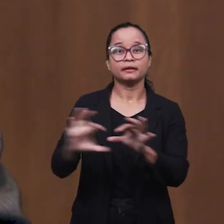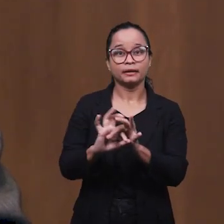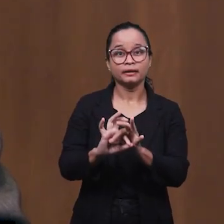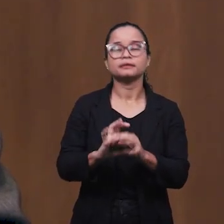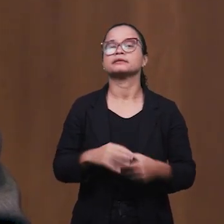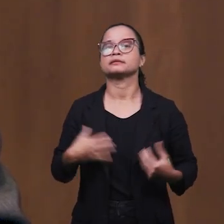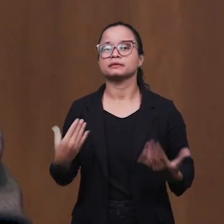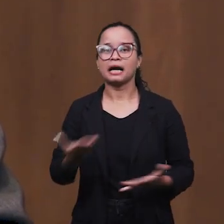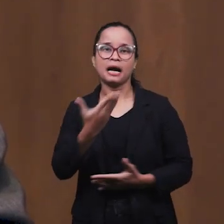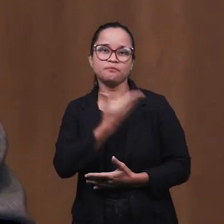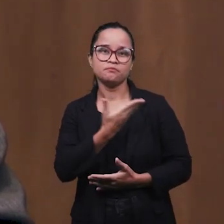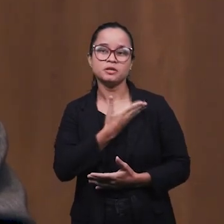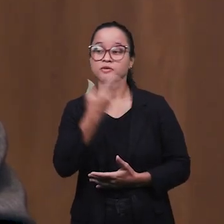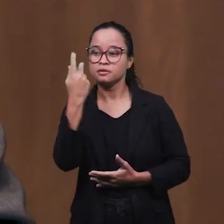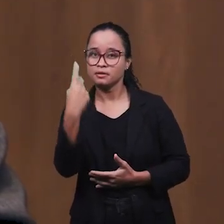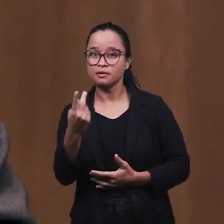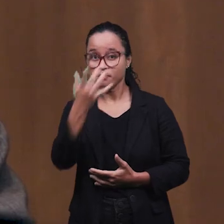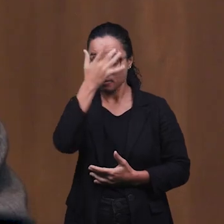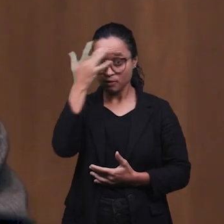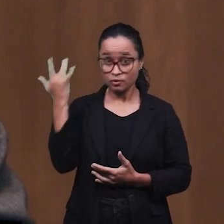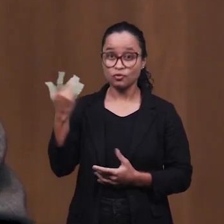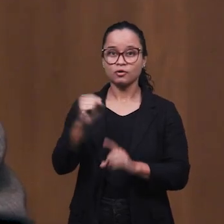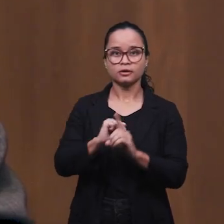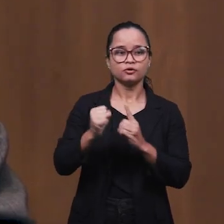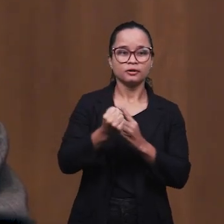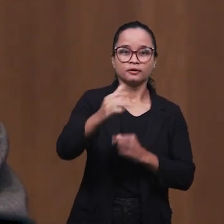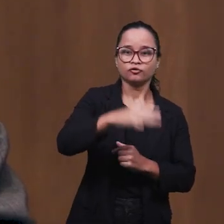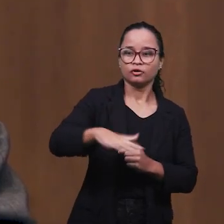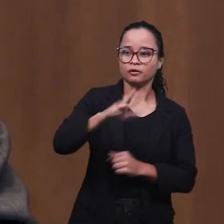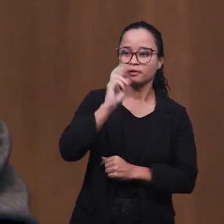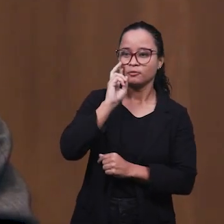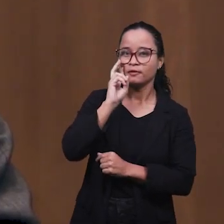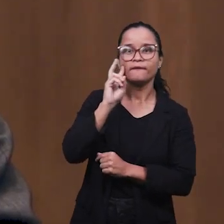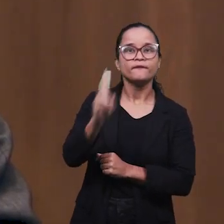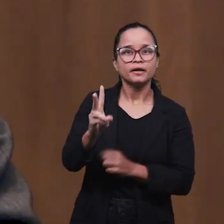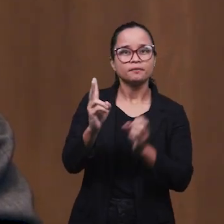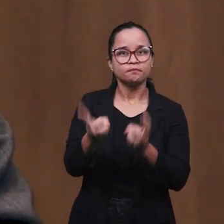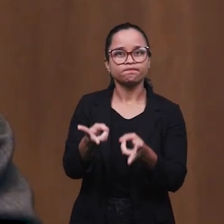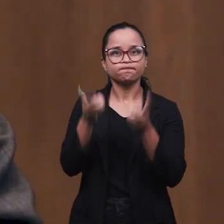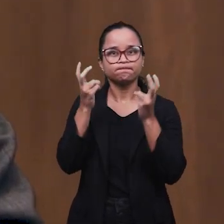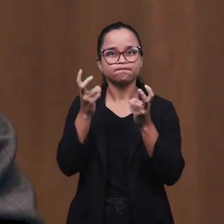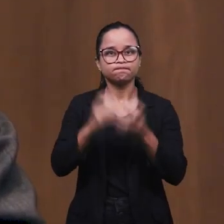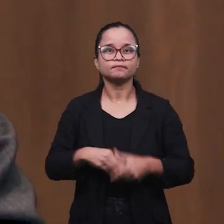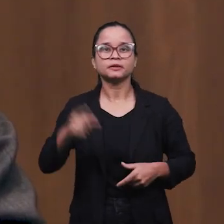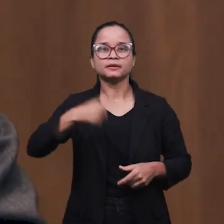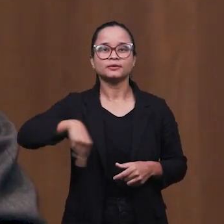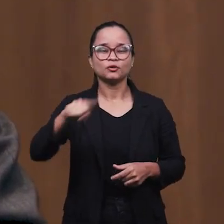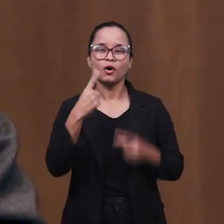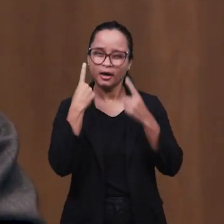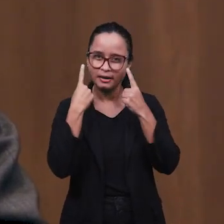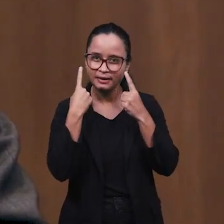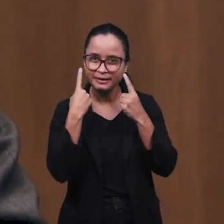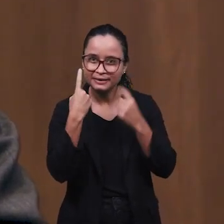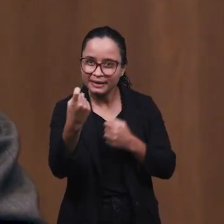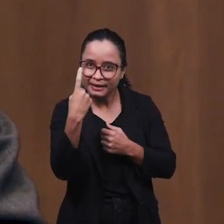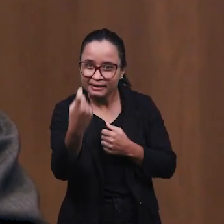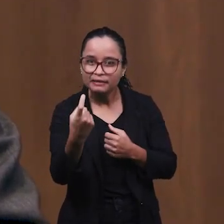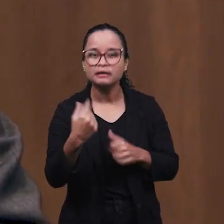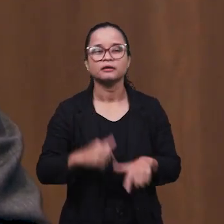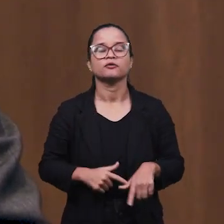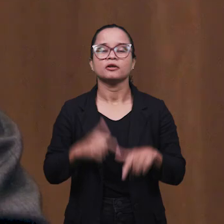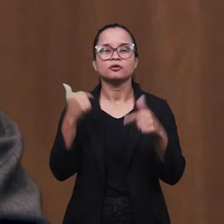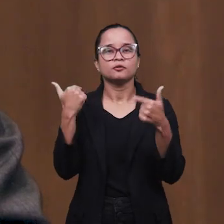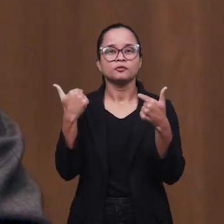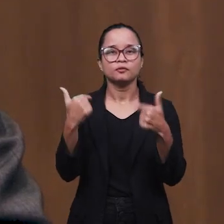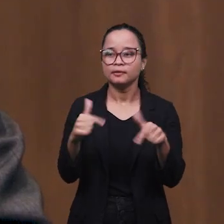ligados a eles, amigos deles, pessoas da sociedade que puderam ver isso e puderam ver em nós o nosso interesse de fazer um trabalho, não